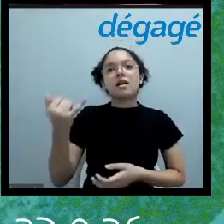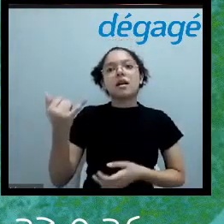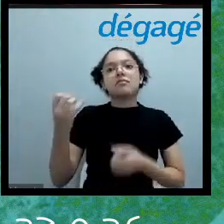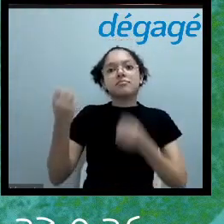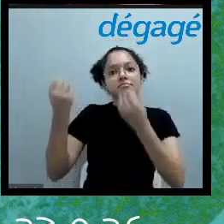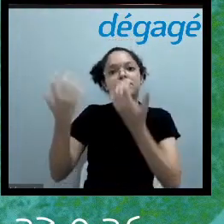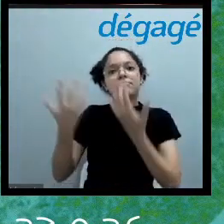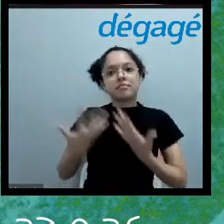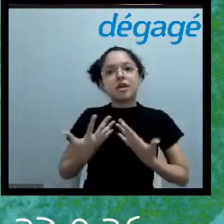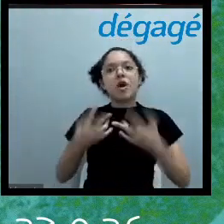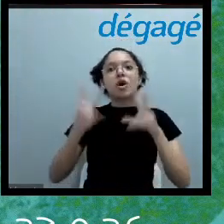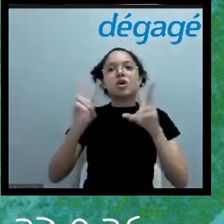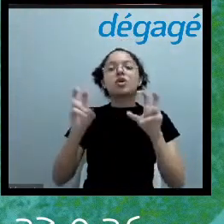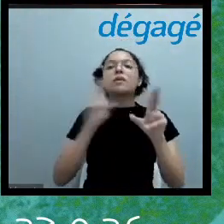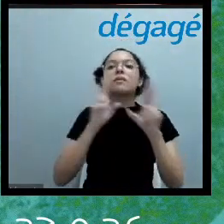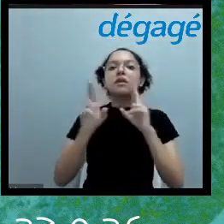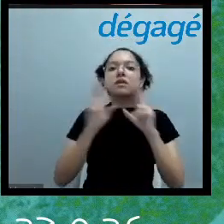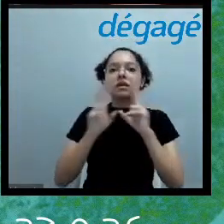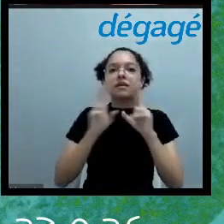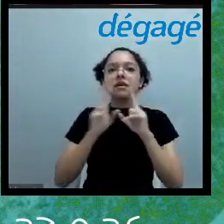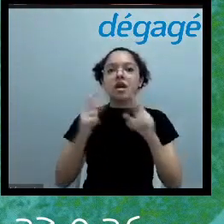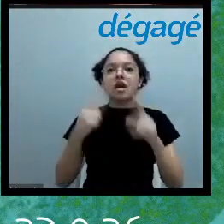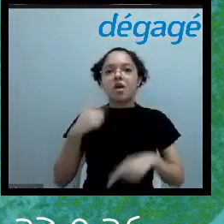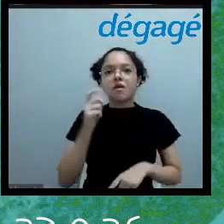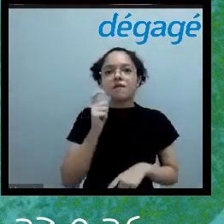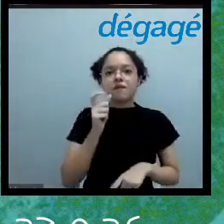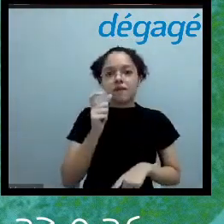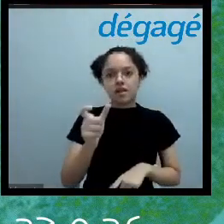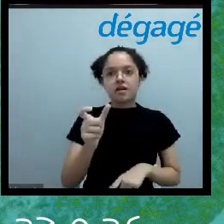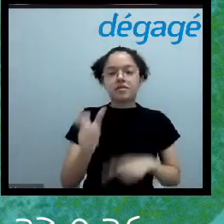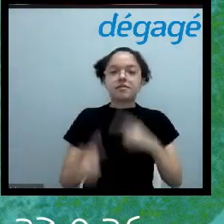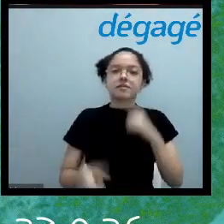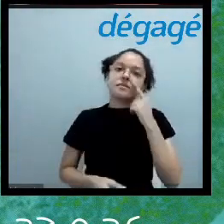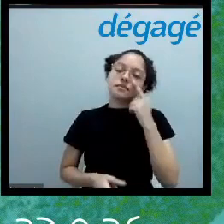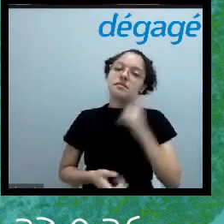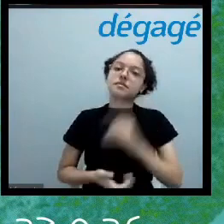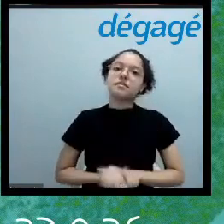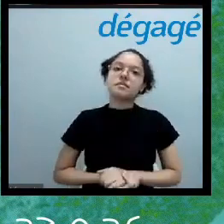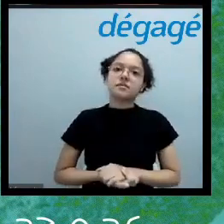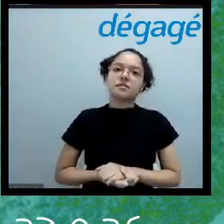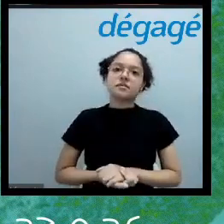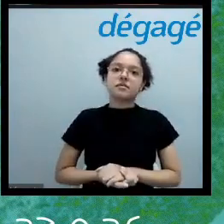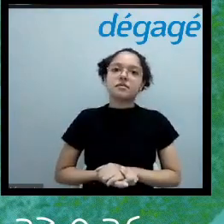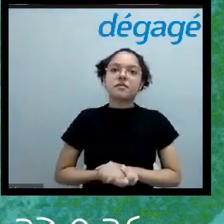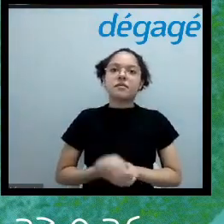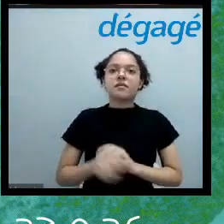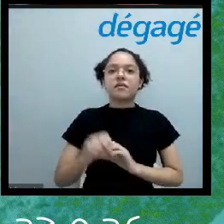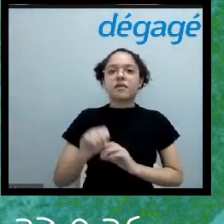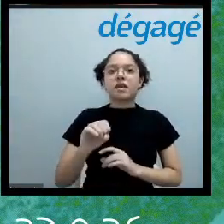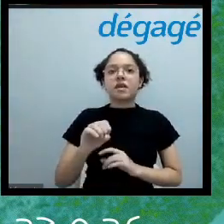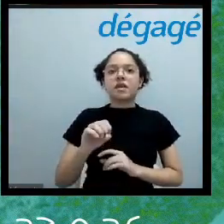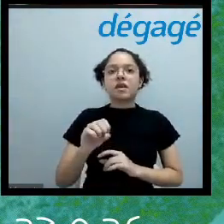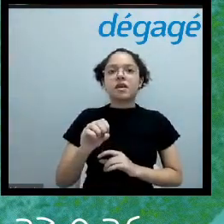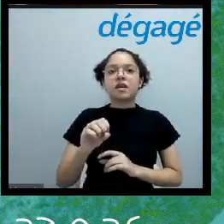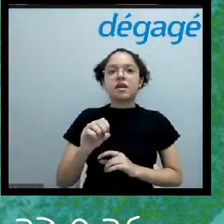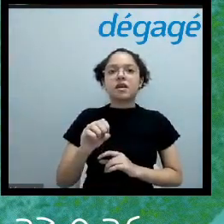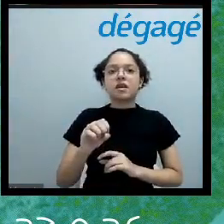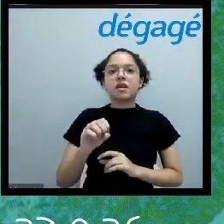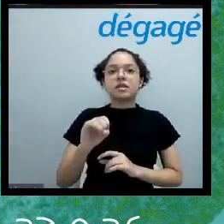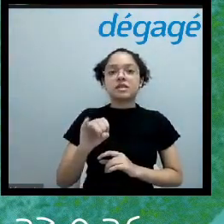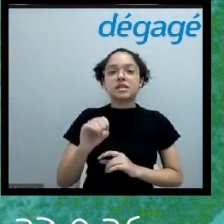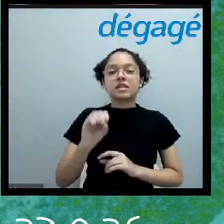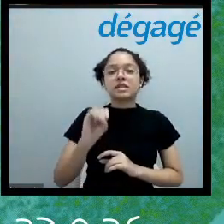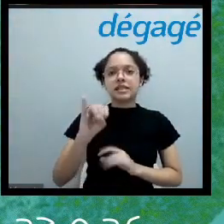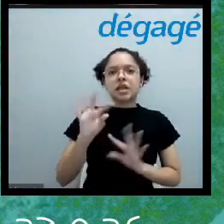eu queria citar aqui para continuar a minha fala. Se todo professor pudesse entender o jogo,